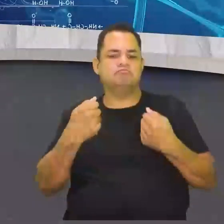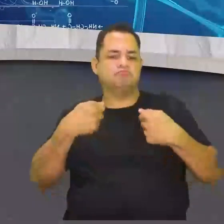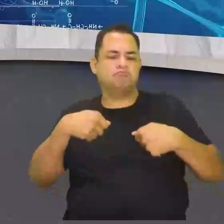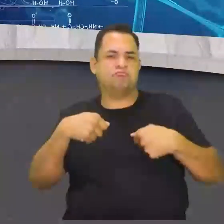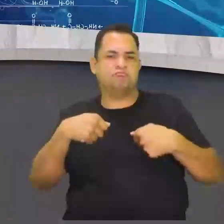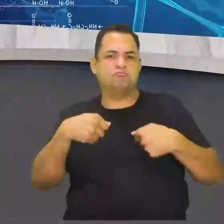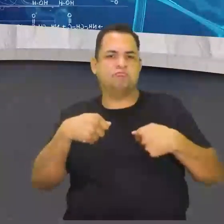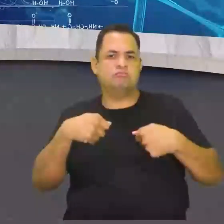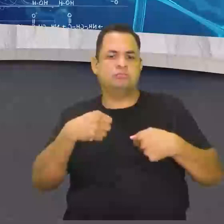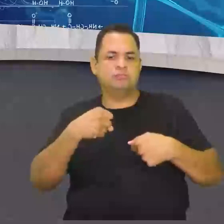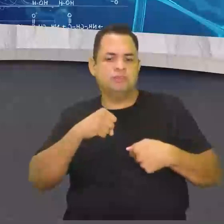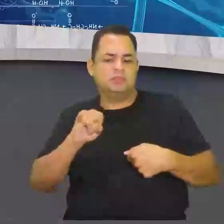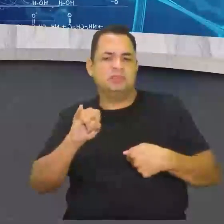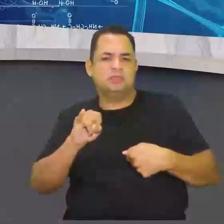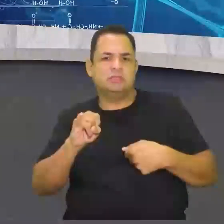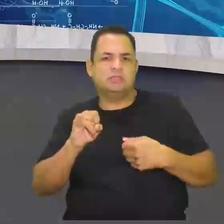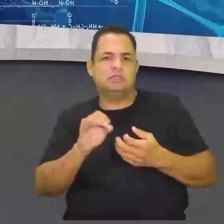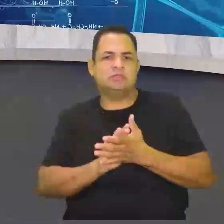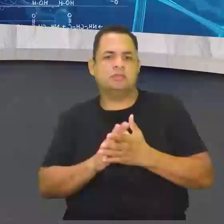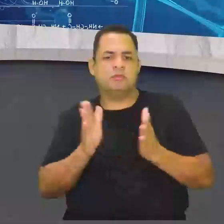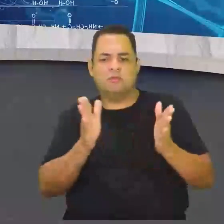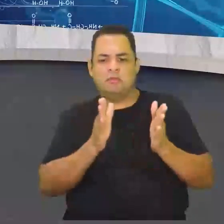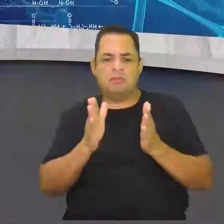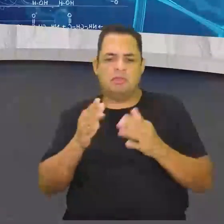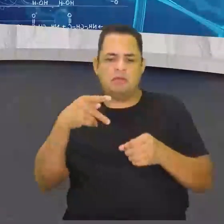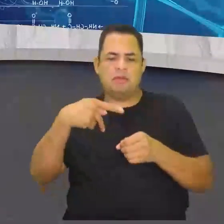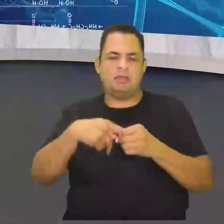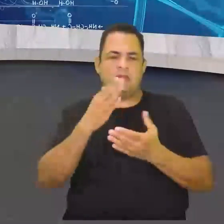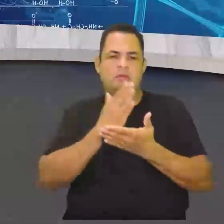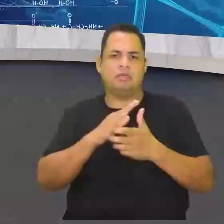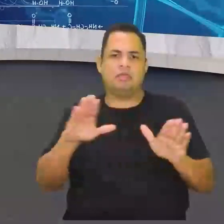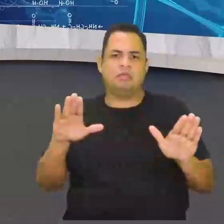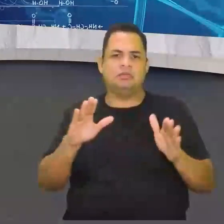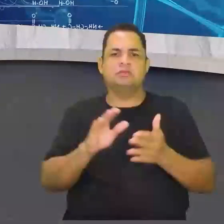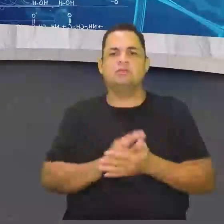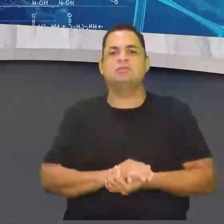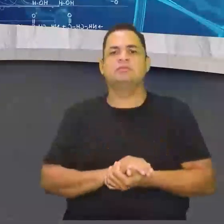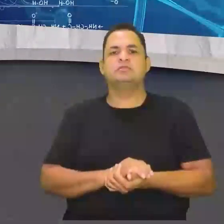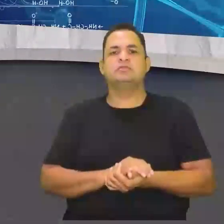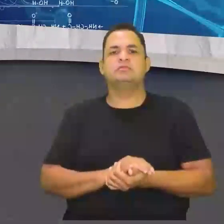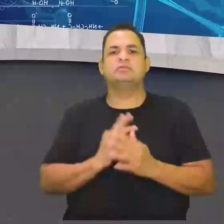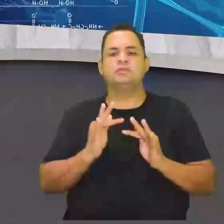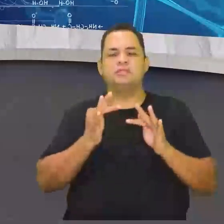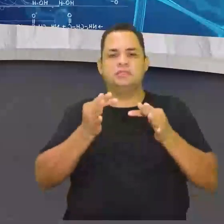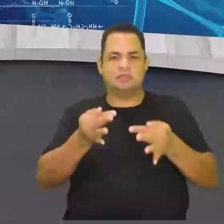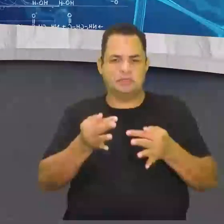pode dizer que, se assim fosse, a era do petróleo acabaria. E aí, pessoal, a gente